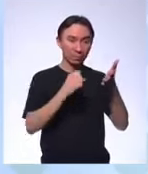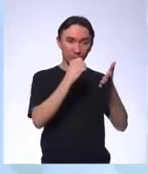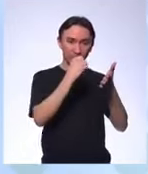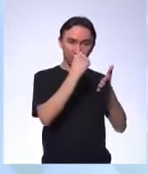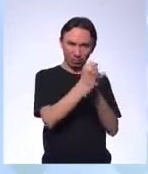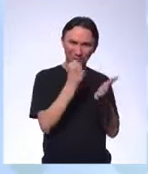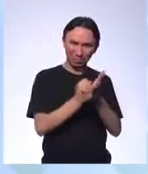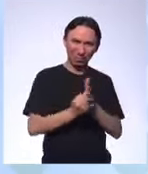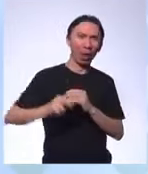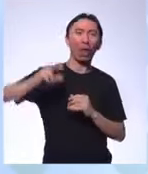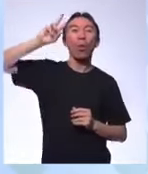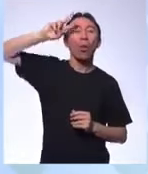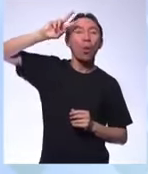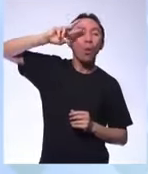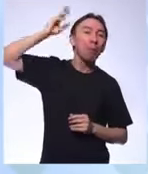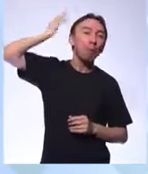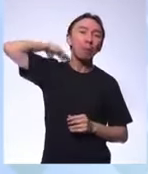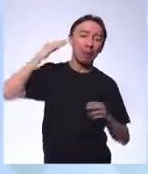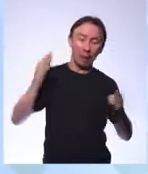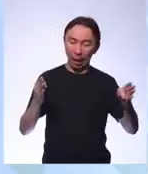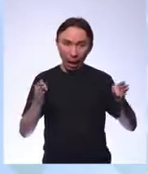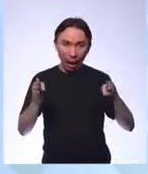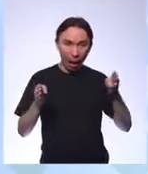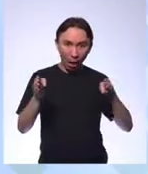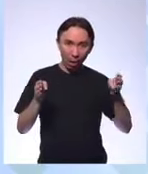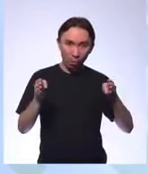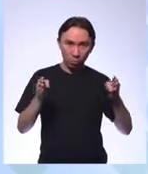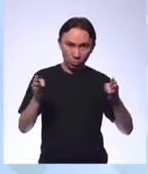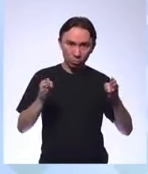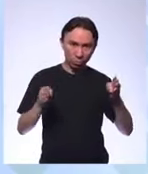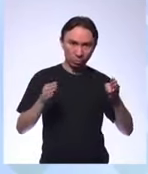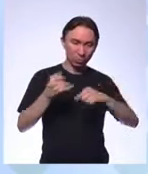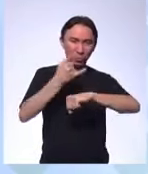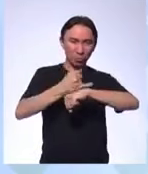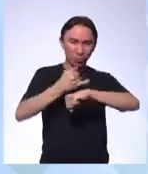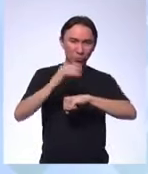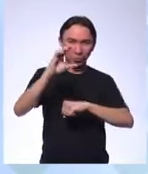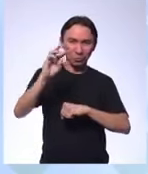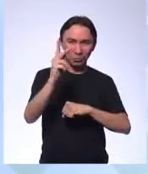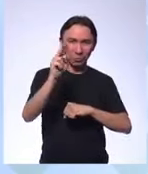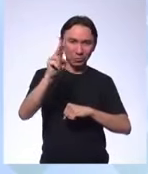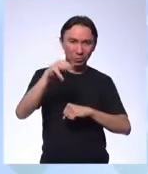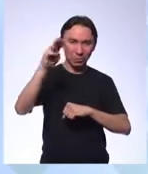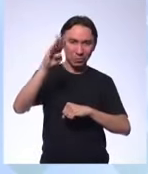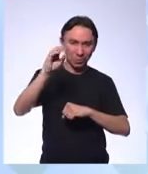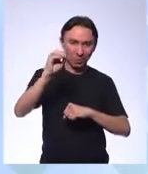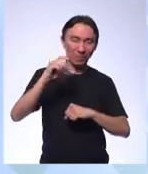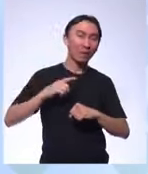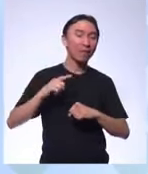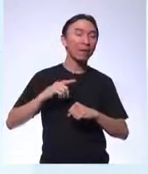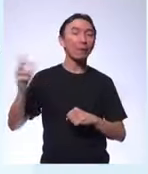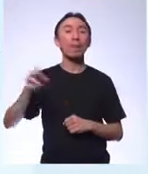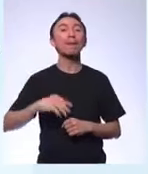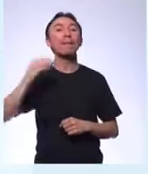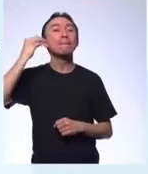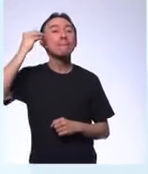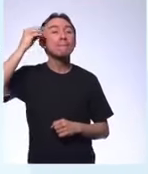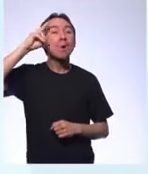esses chamados anos de chumbo, nós vamos acompanhar um depoimento do Maurício Politi, que ele